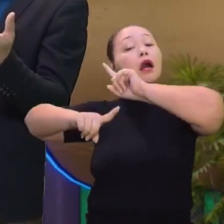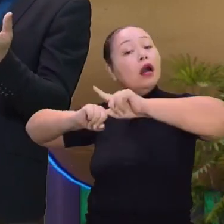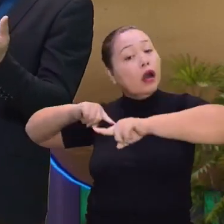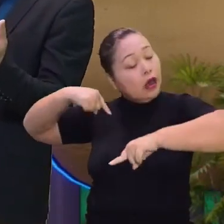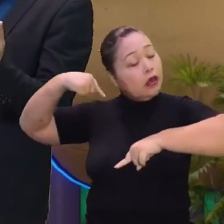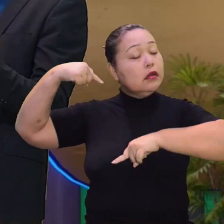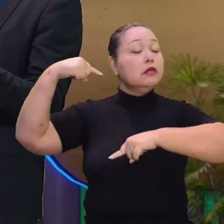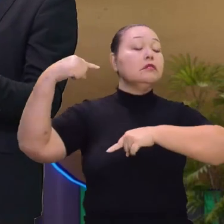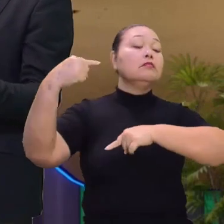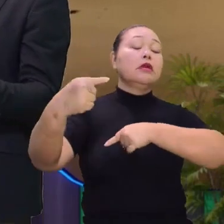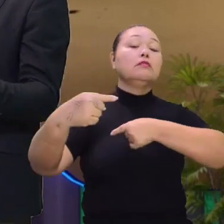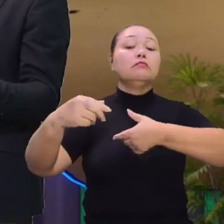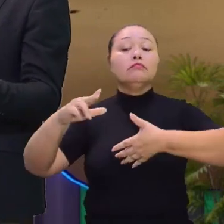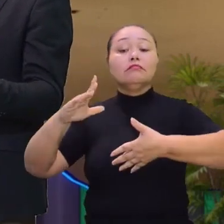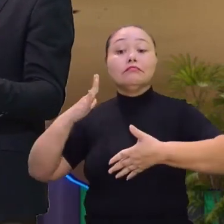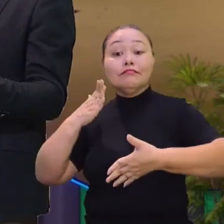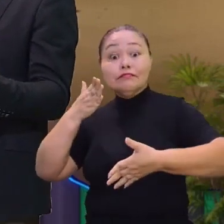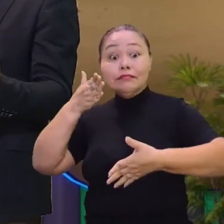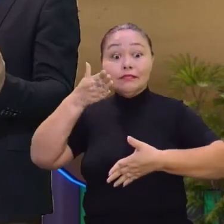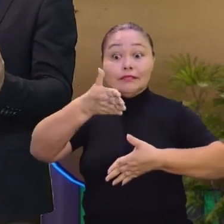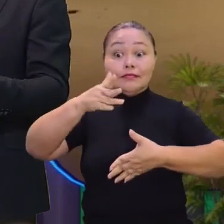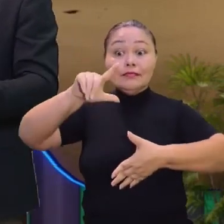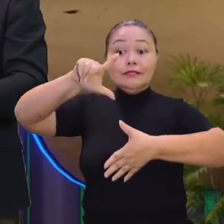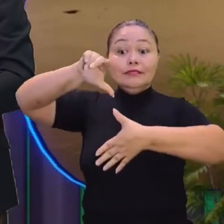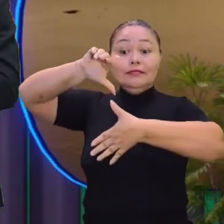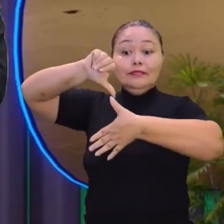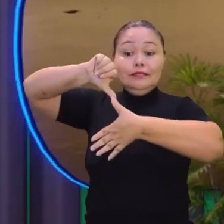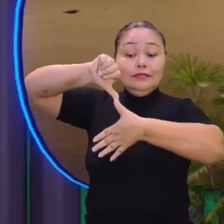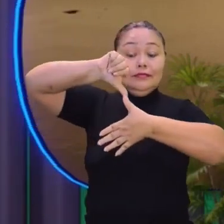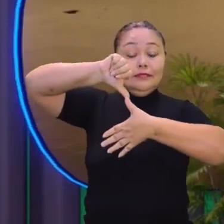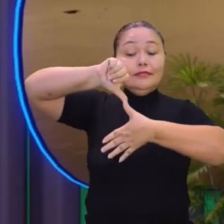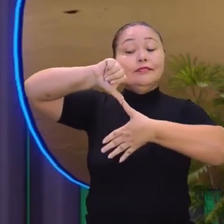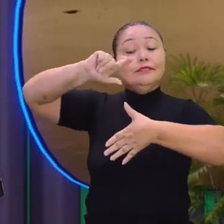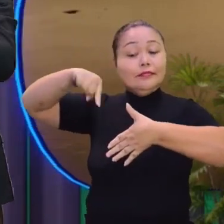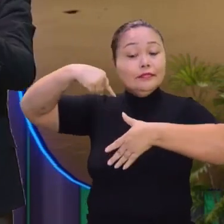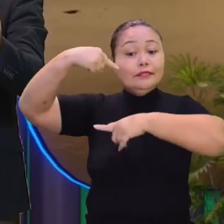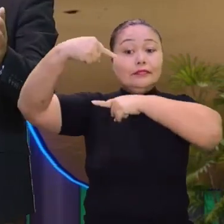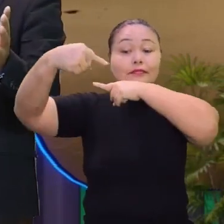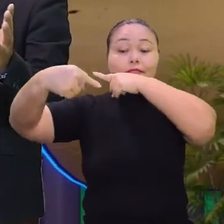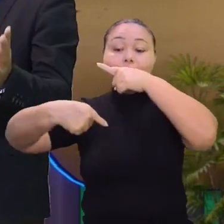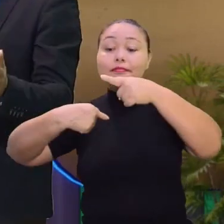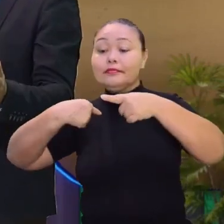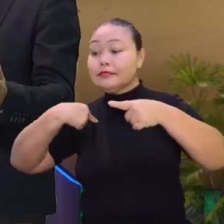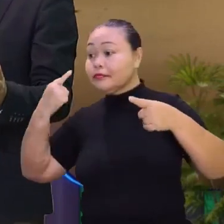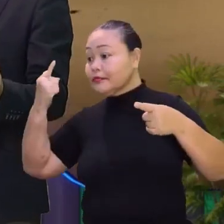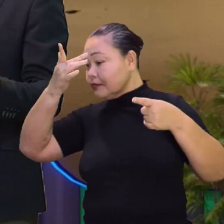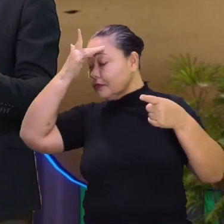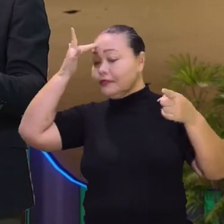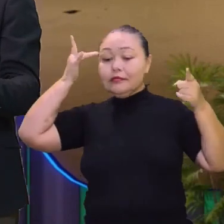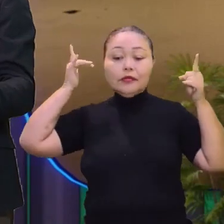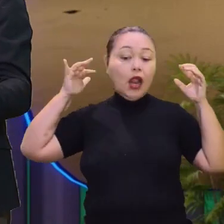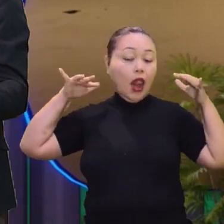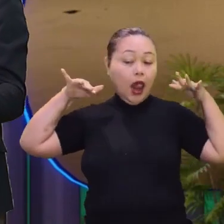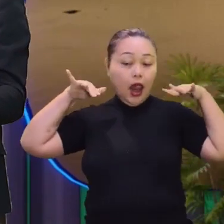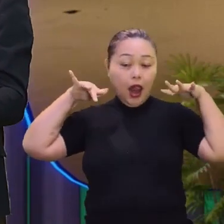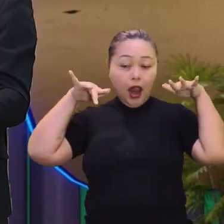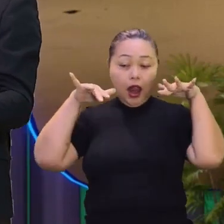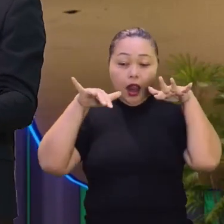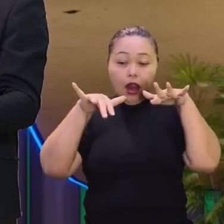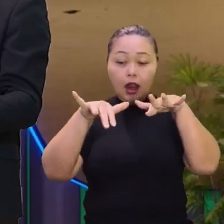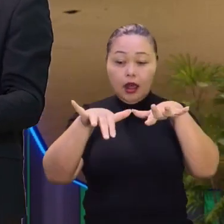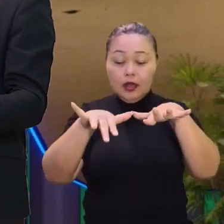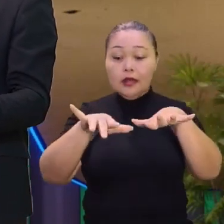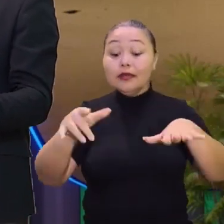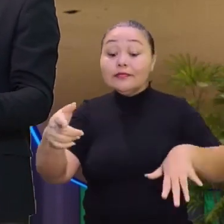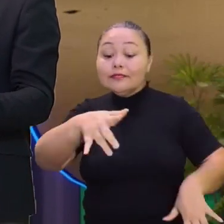a América foi descoberta, depois que começa toda essa odisseia humana no novo mundo, que